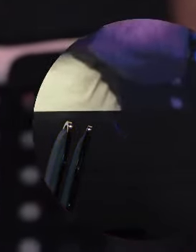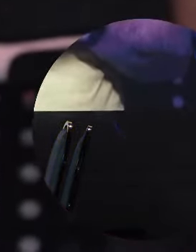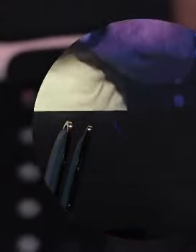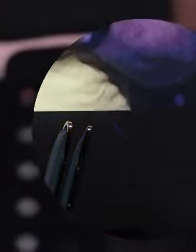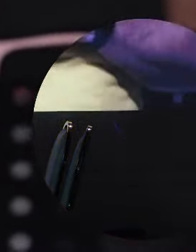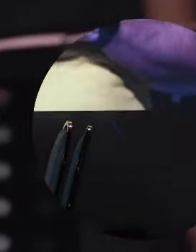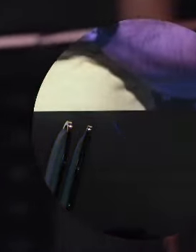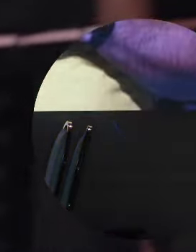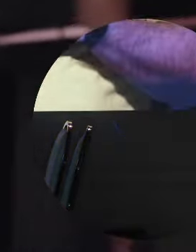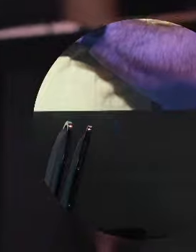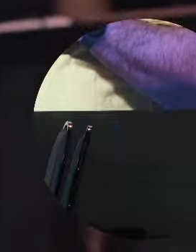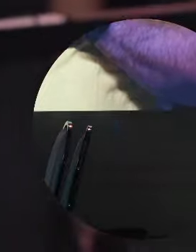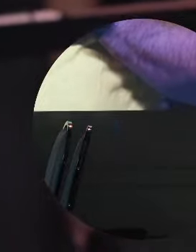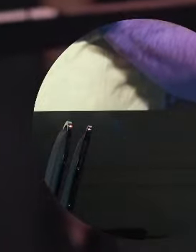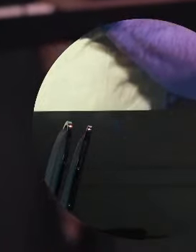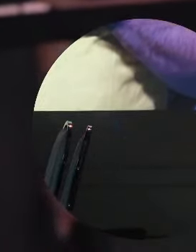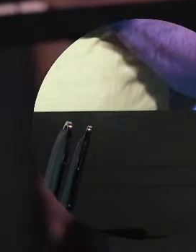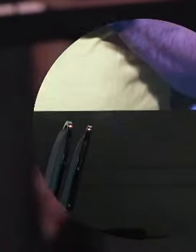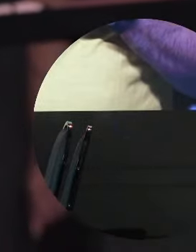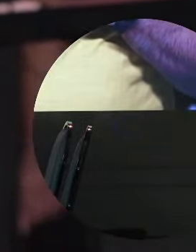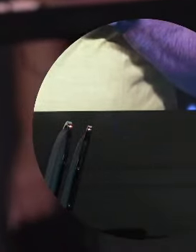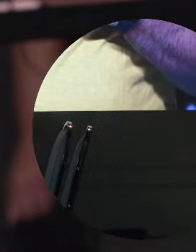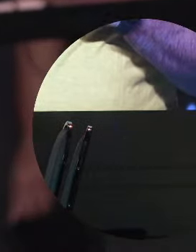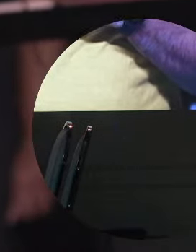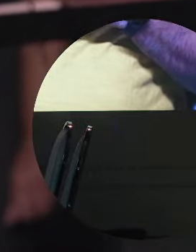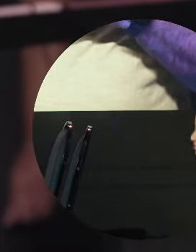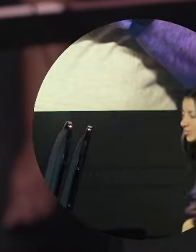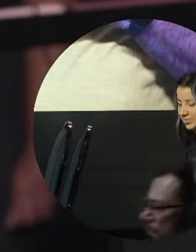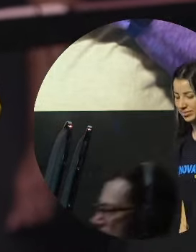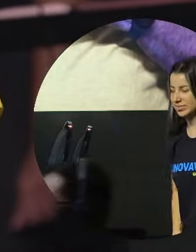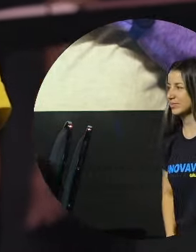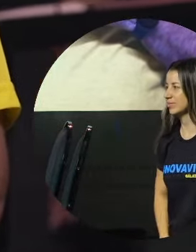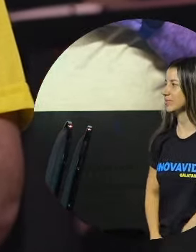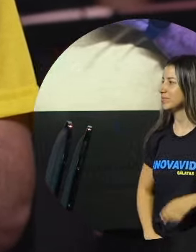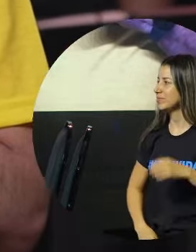33 e põe 2 centavos no valor.